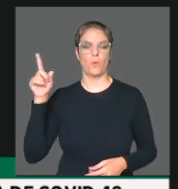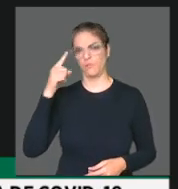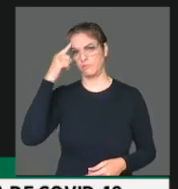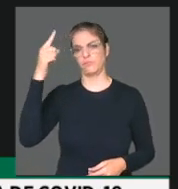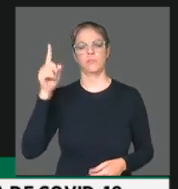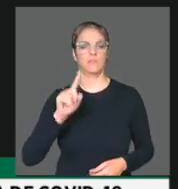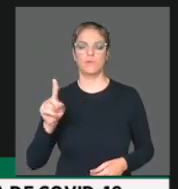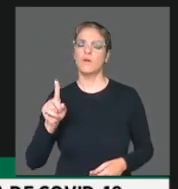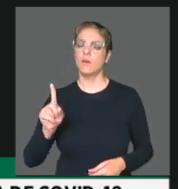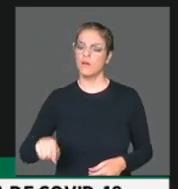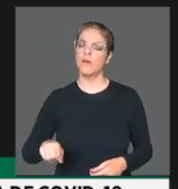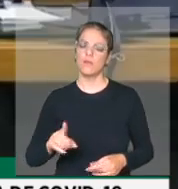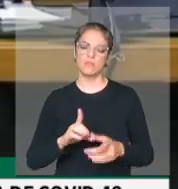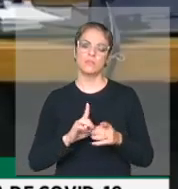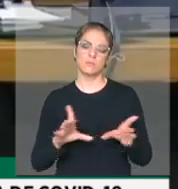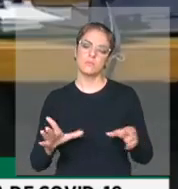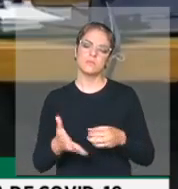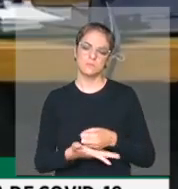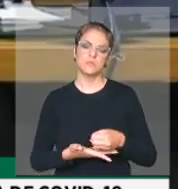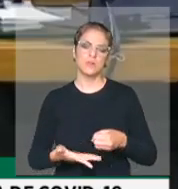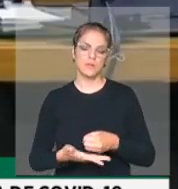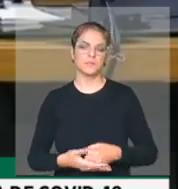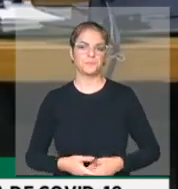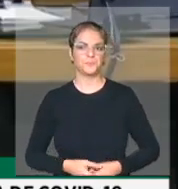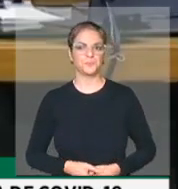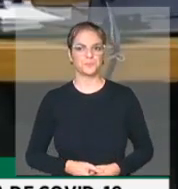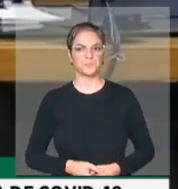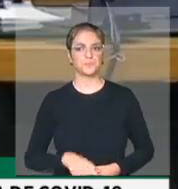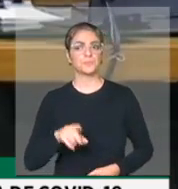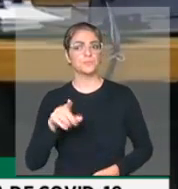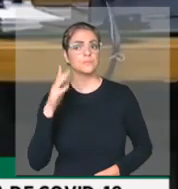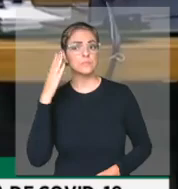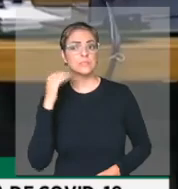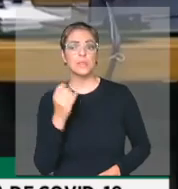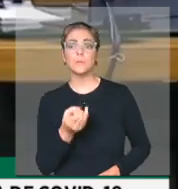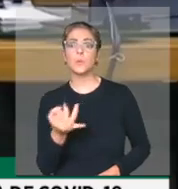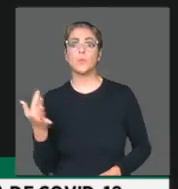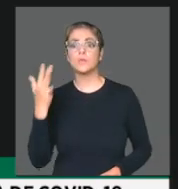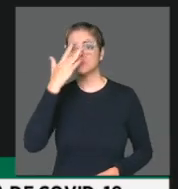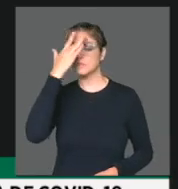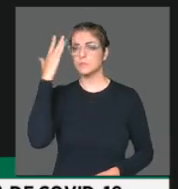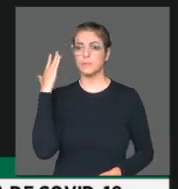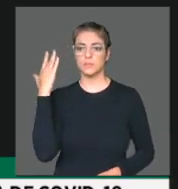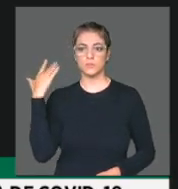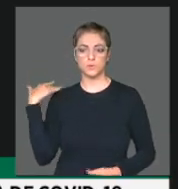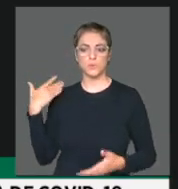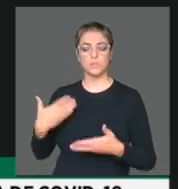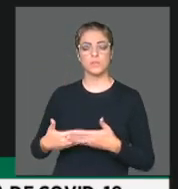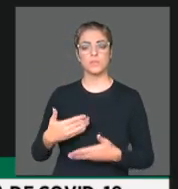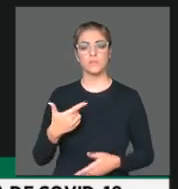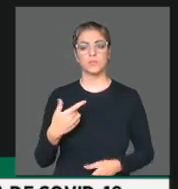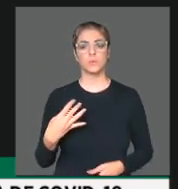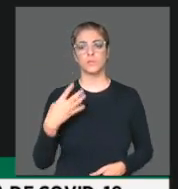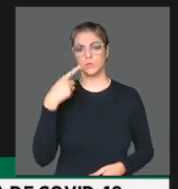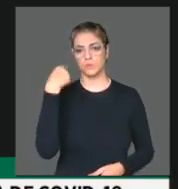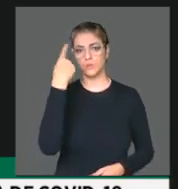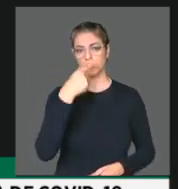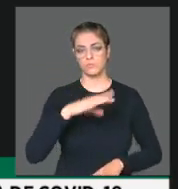básica. Deputada Soraya, sabe quantas pessoas nas últimas 24 horas contraíram o coronavírus no